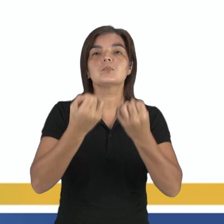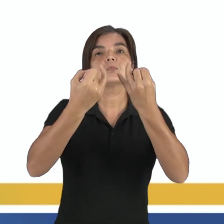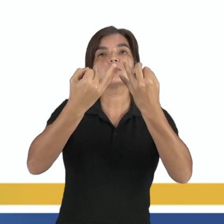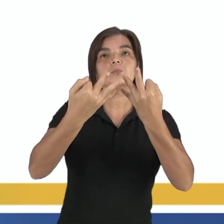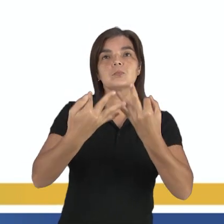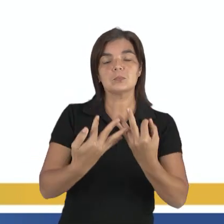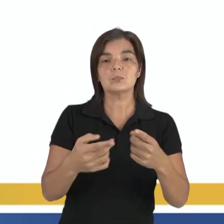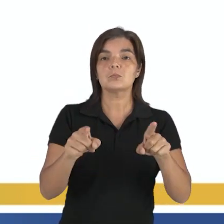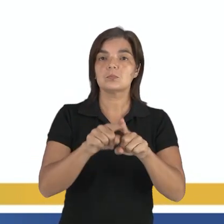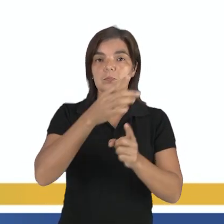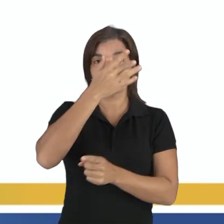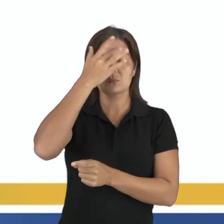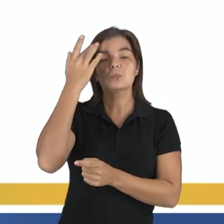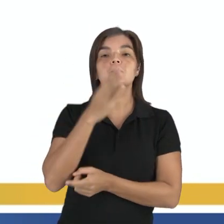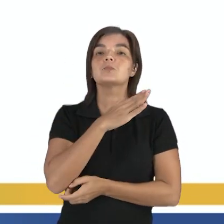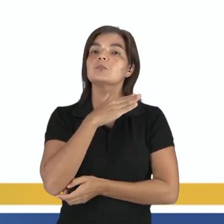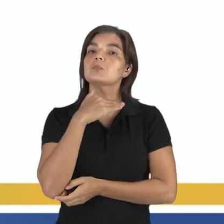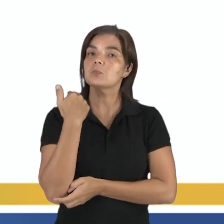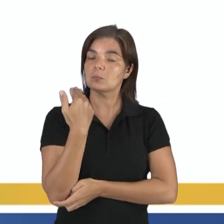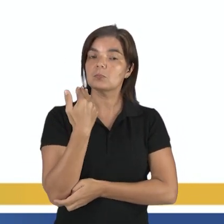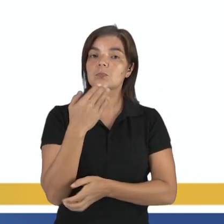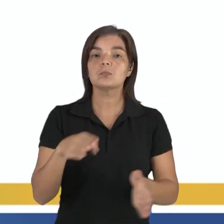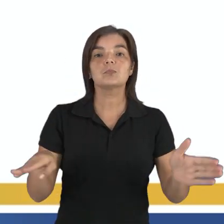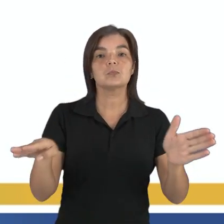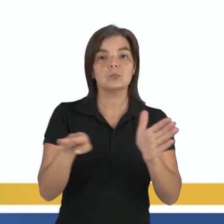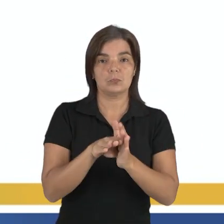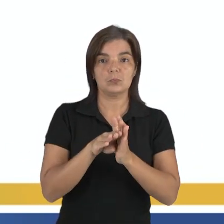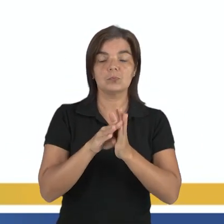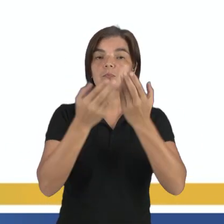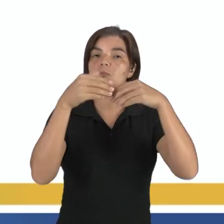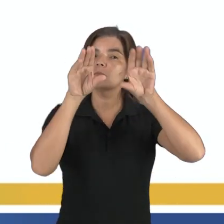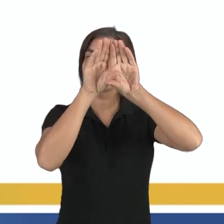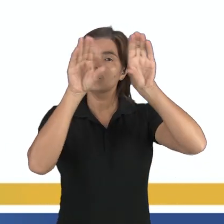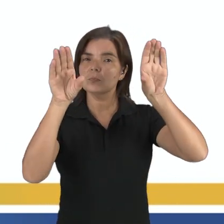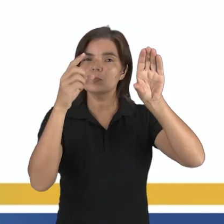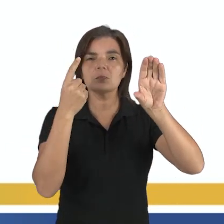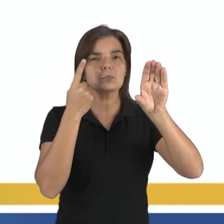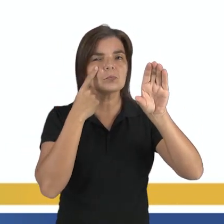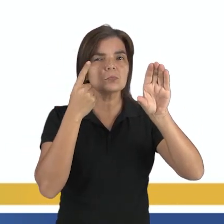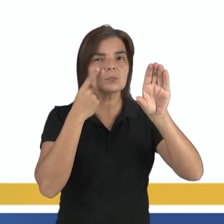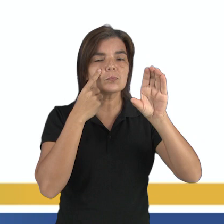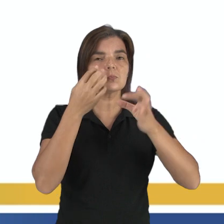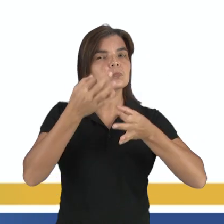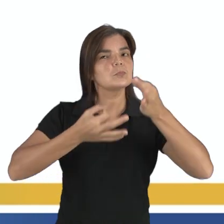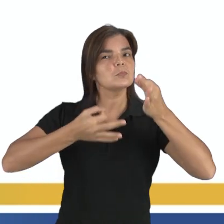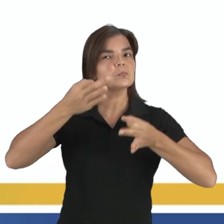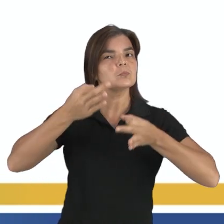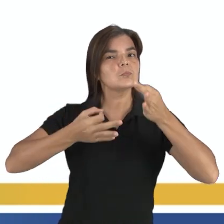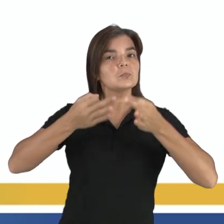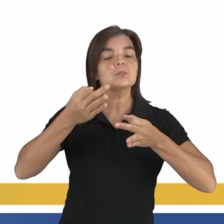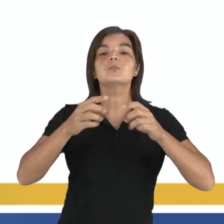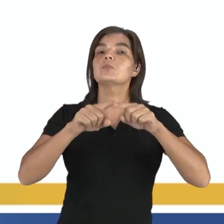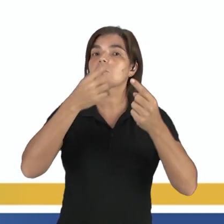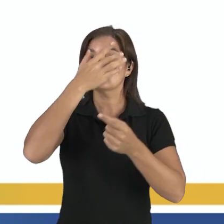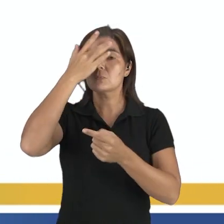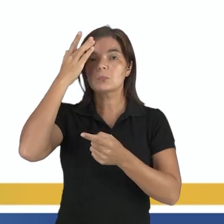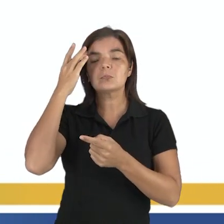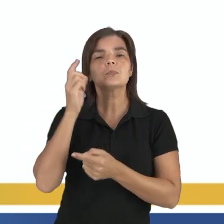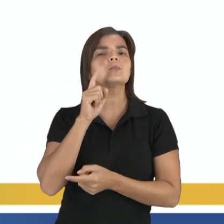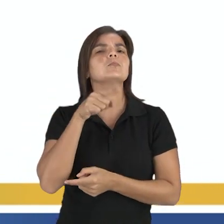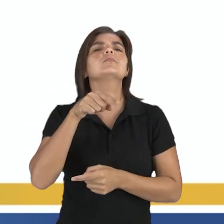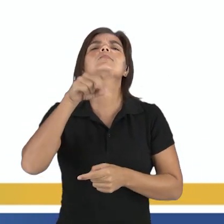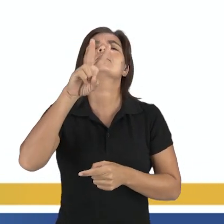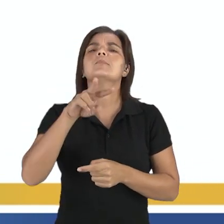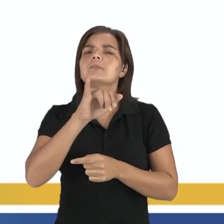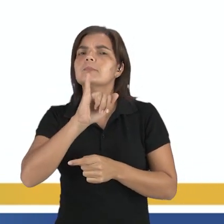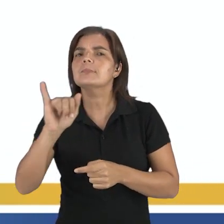conta uma história que quando as pessoas morrem, elas chegam na porta do céu e elas vão ser julgadas. E aí as pessoas vão dizer: